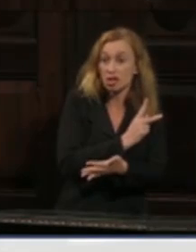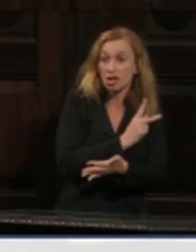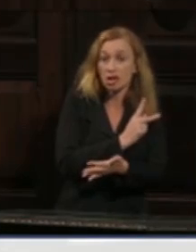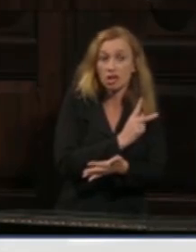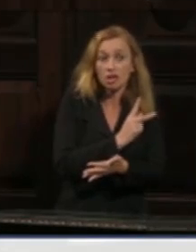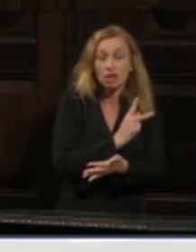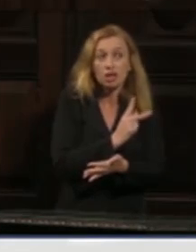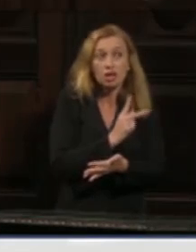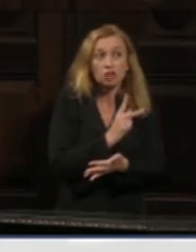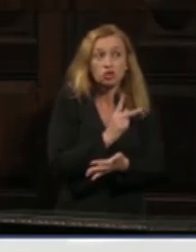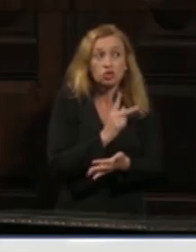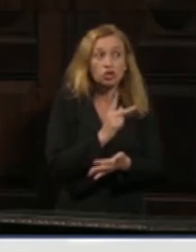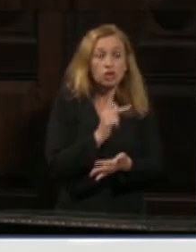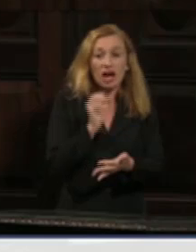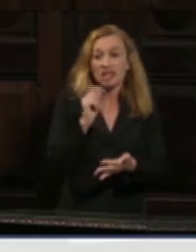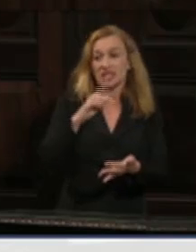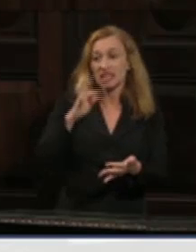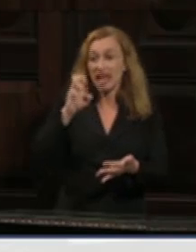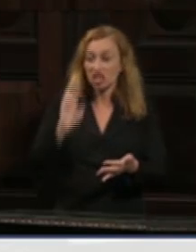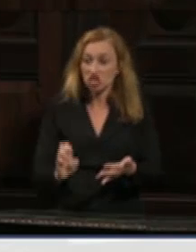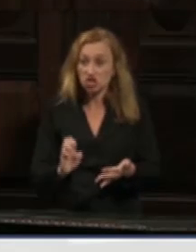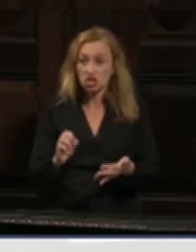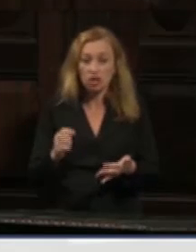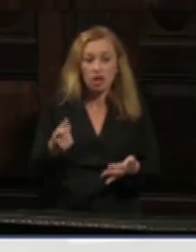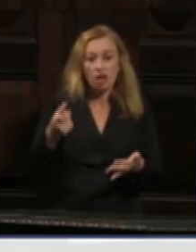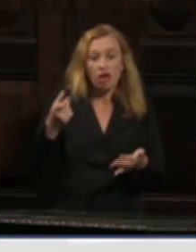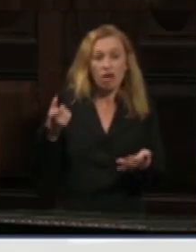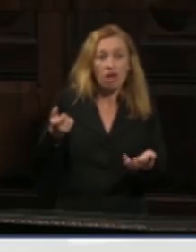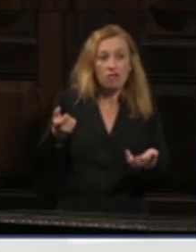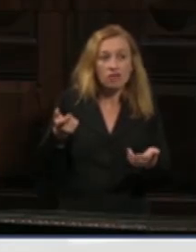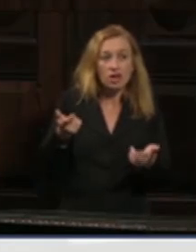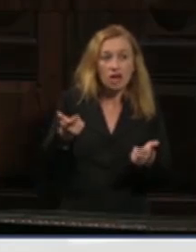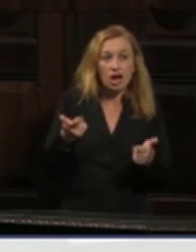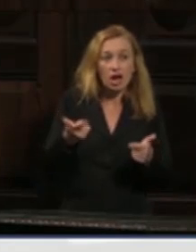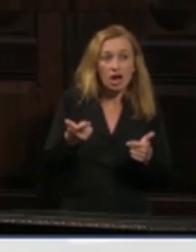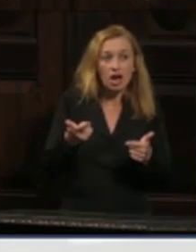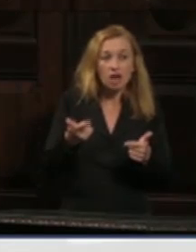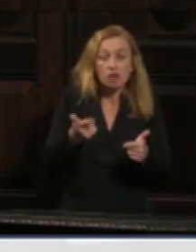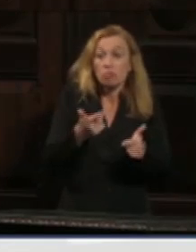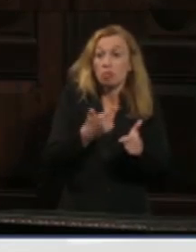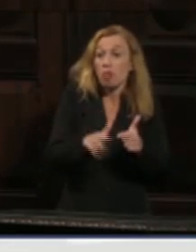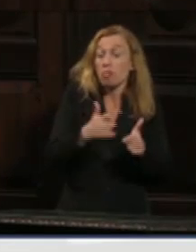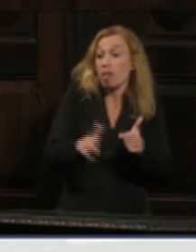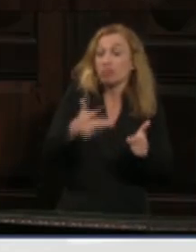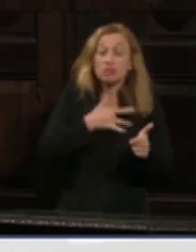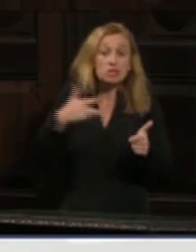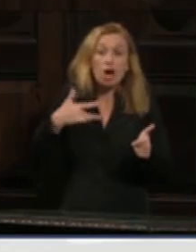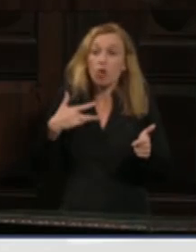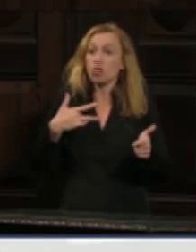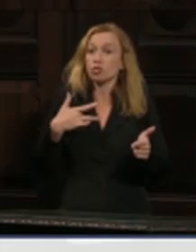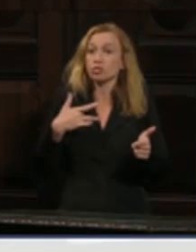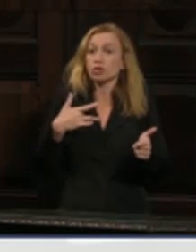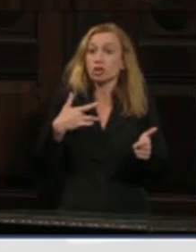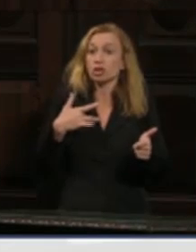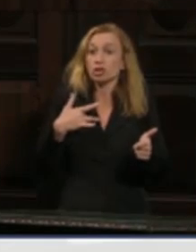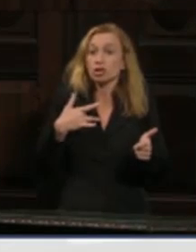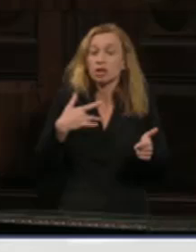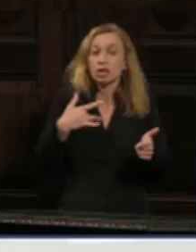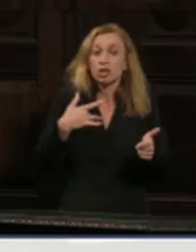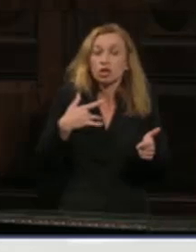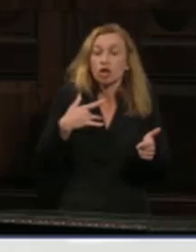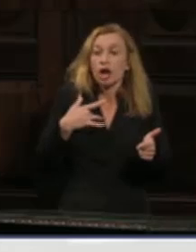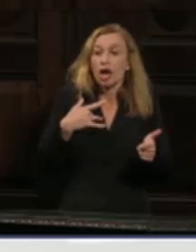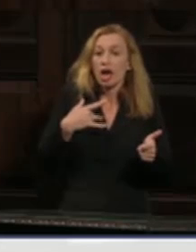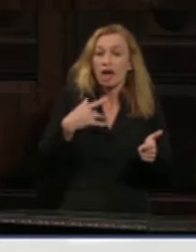concussão cerebral e ficar fora de circulação, dormindo, por